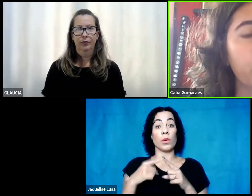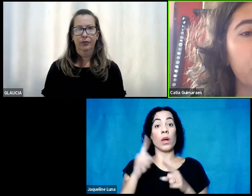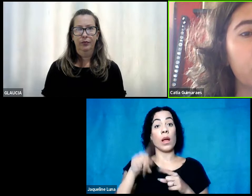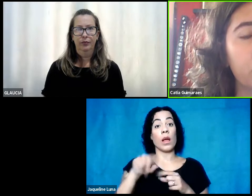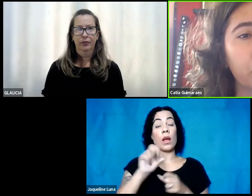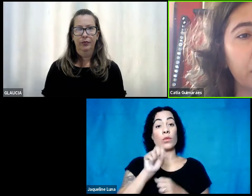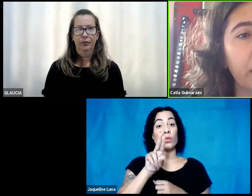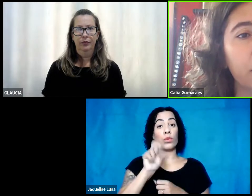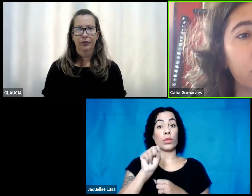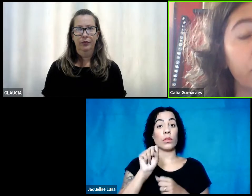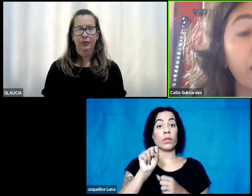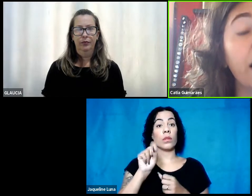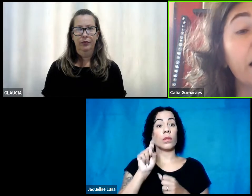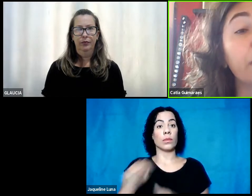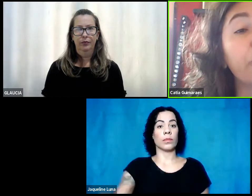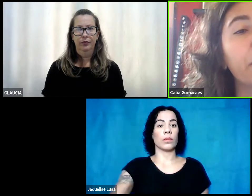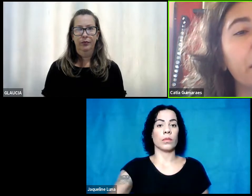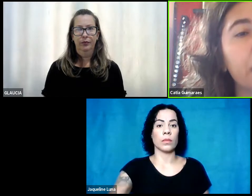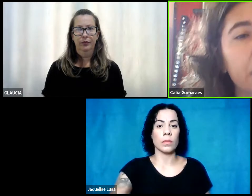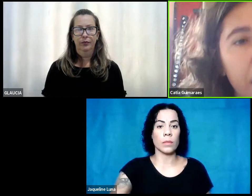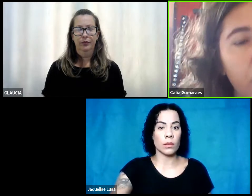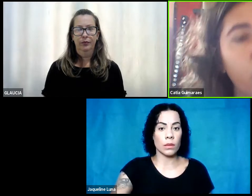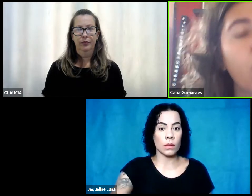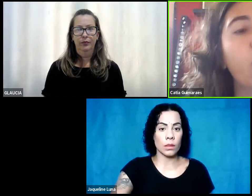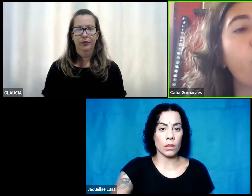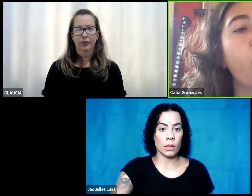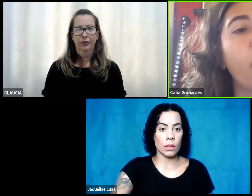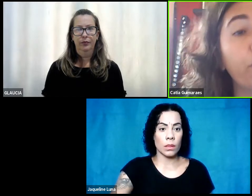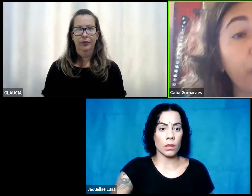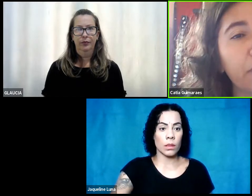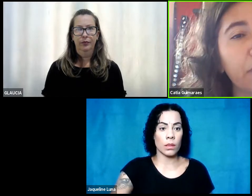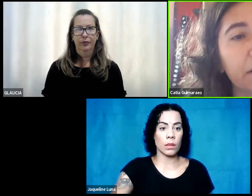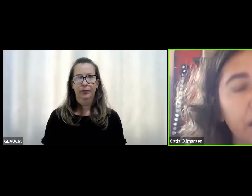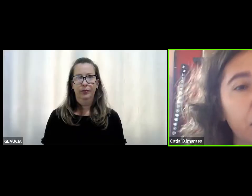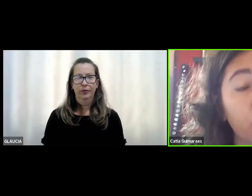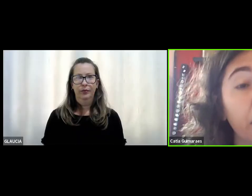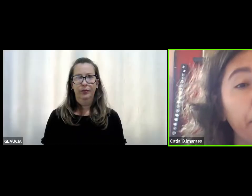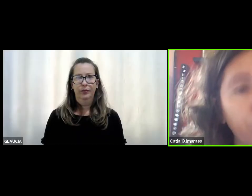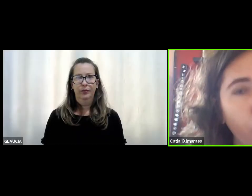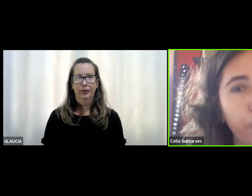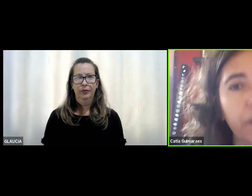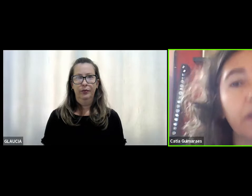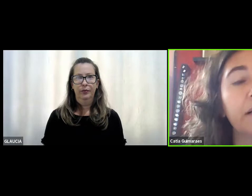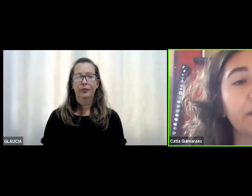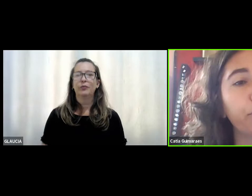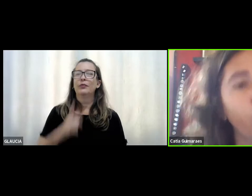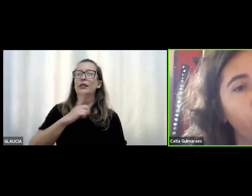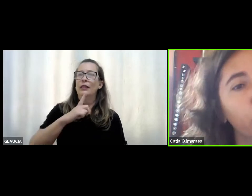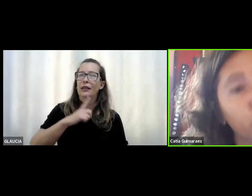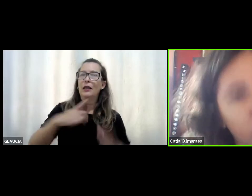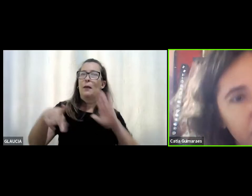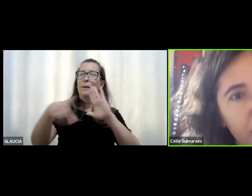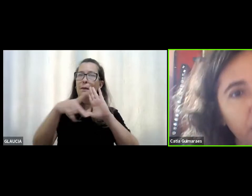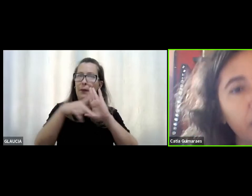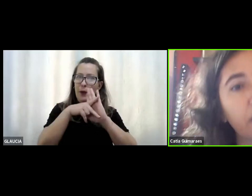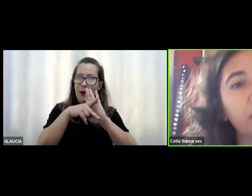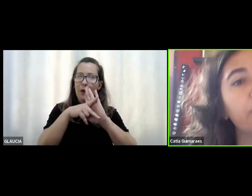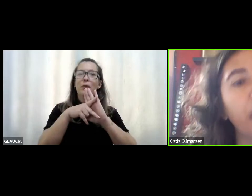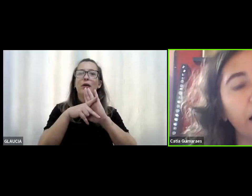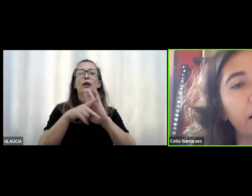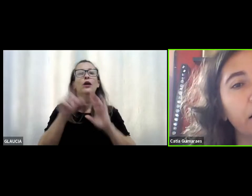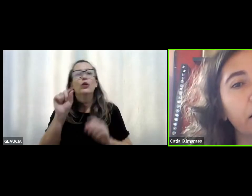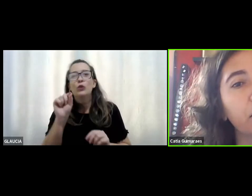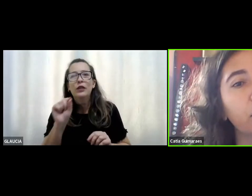mais positiva do que negativa, ela permaneceu com a fragmentação que é própria da forma notícia